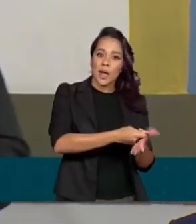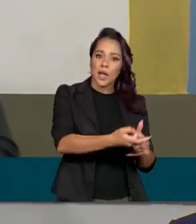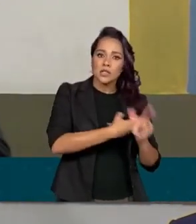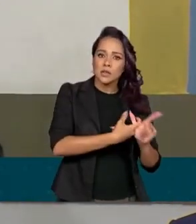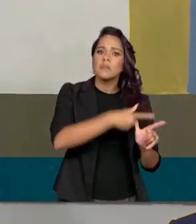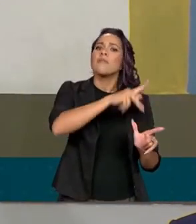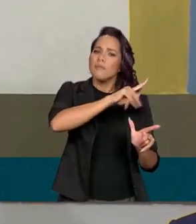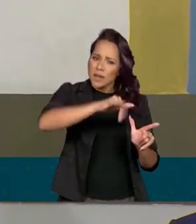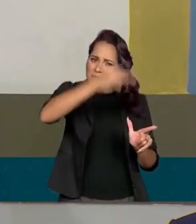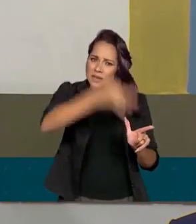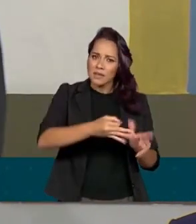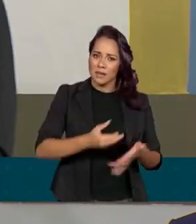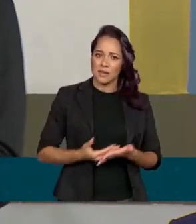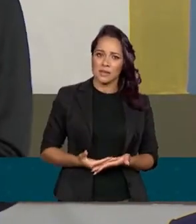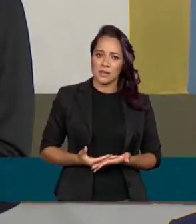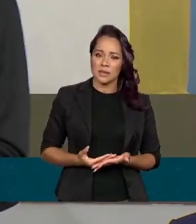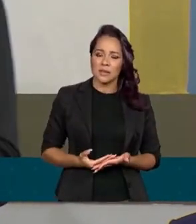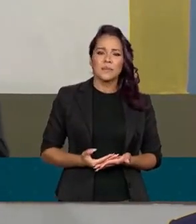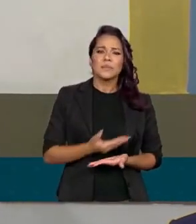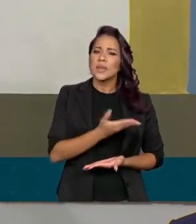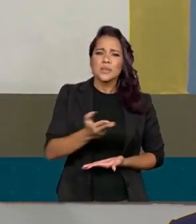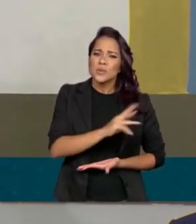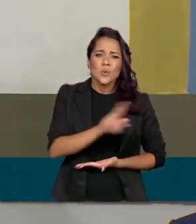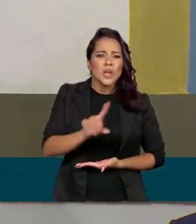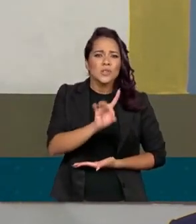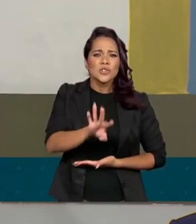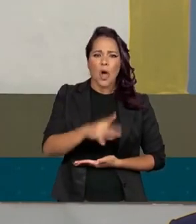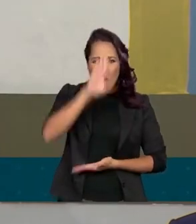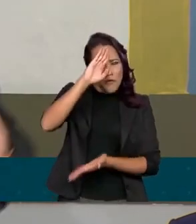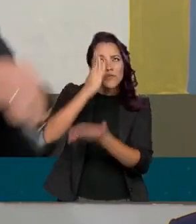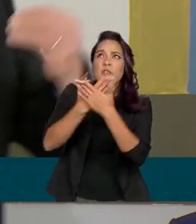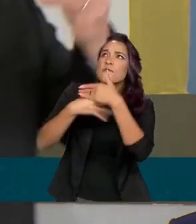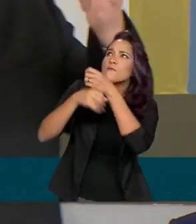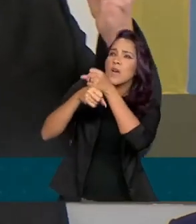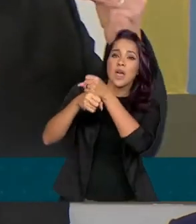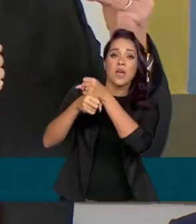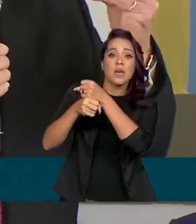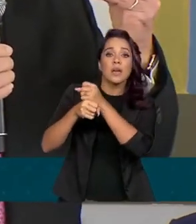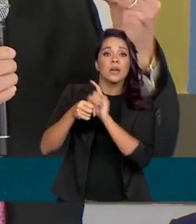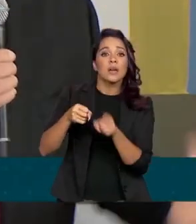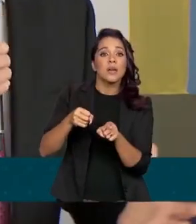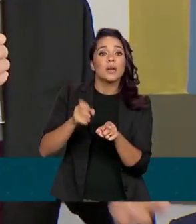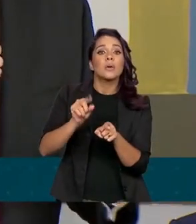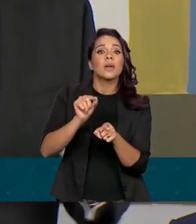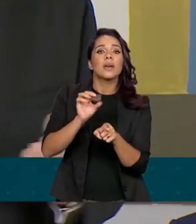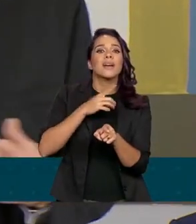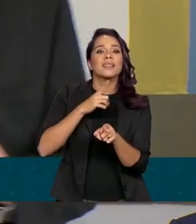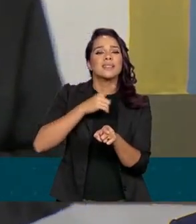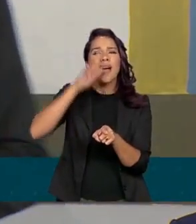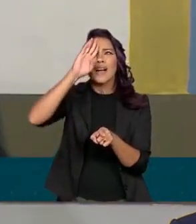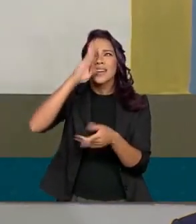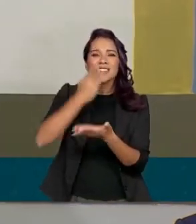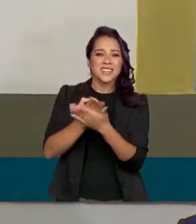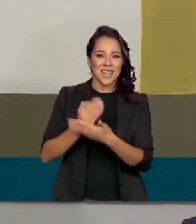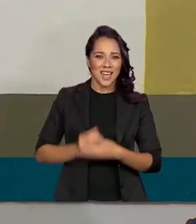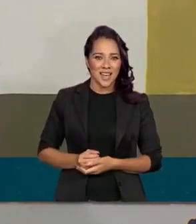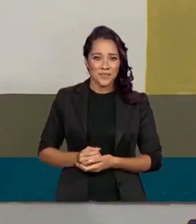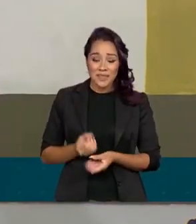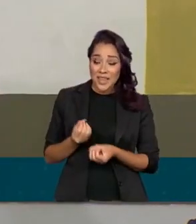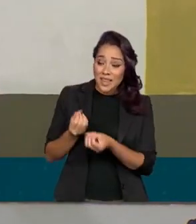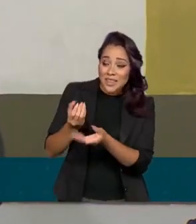dívida. Fazer isso não é só ter fé, é ter crença e